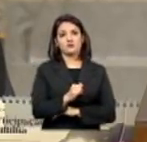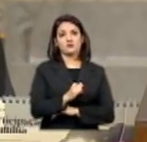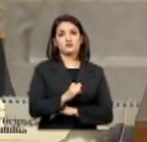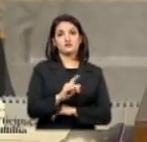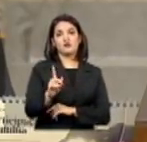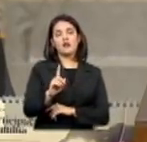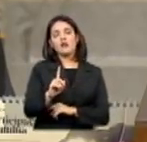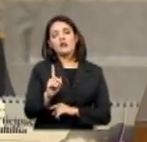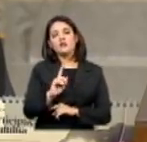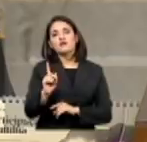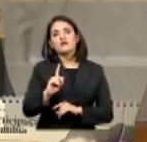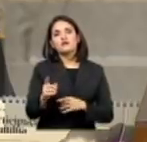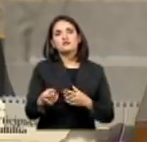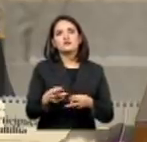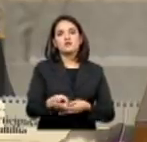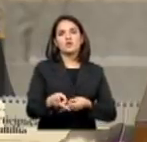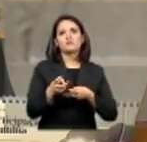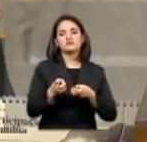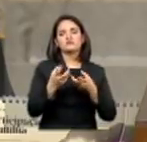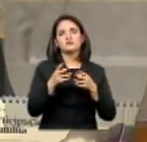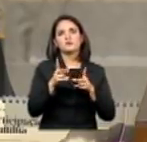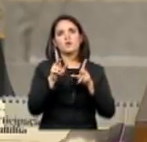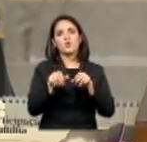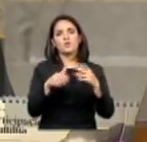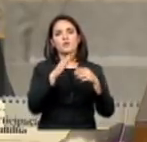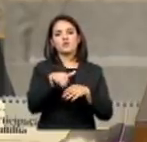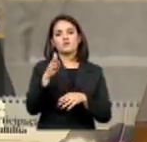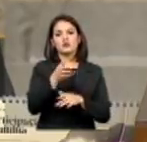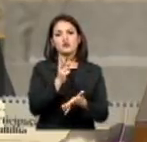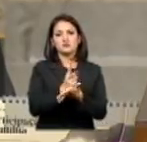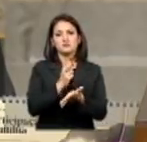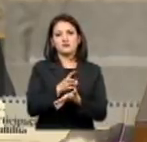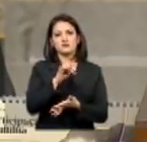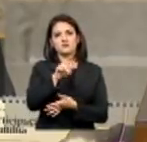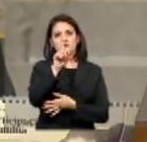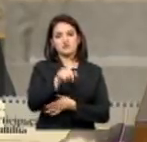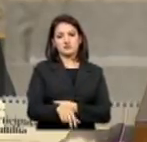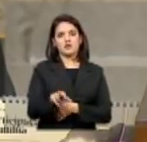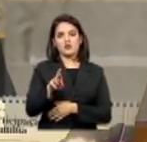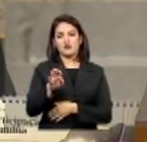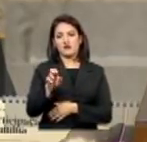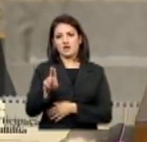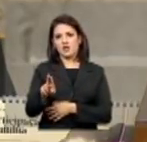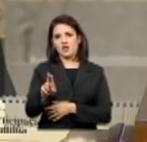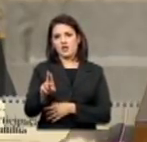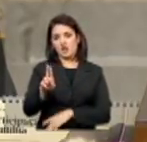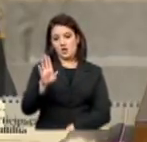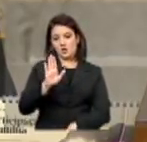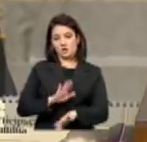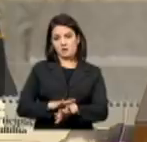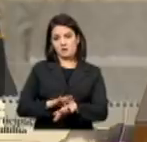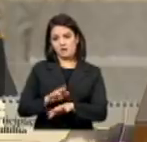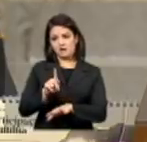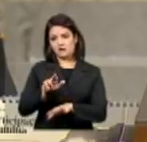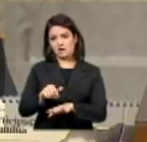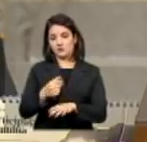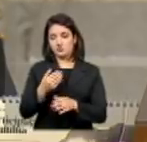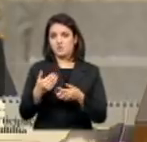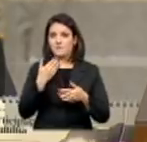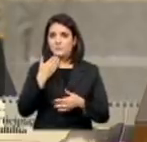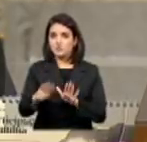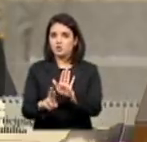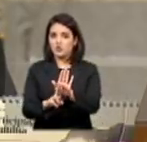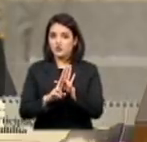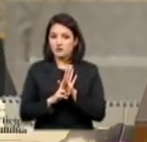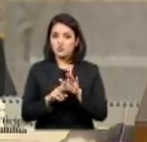procedimento mesmo quando era alegada por réus em grau recursal além disso algumas